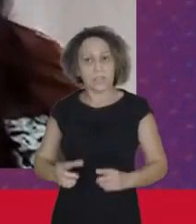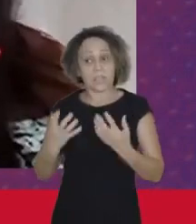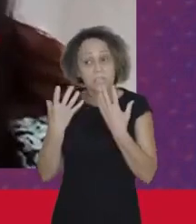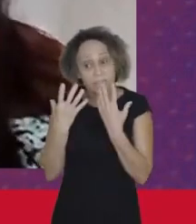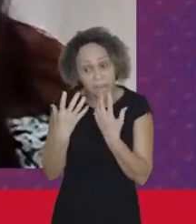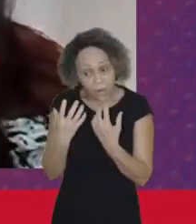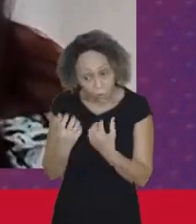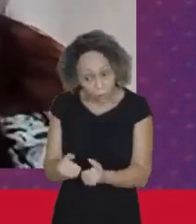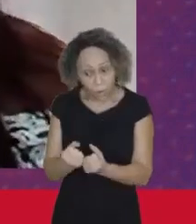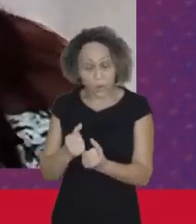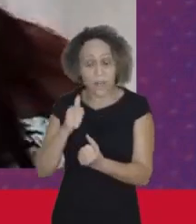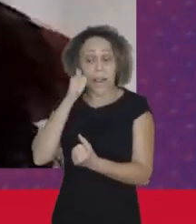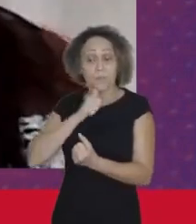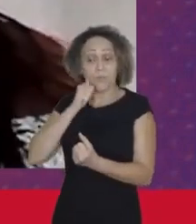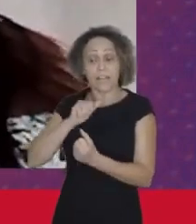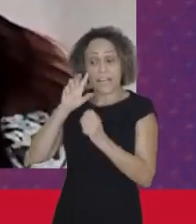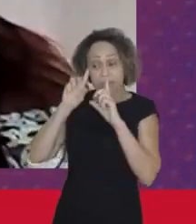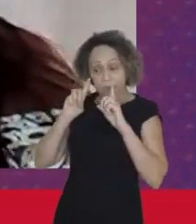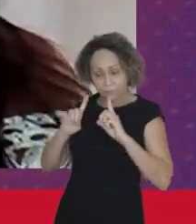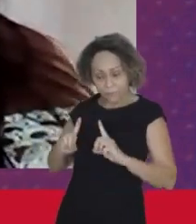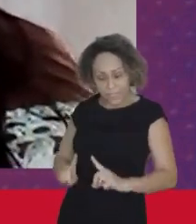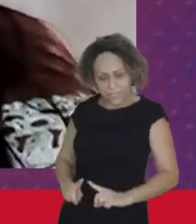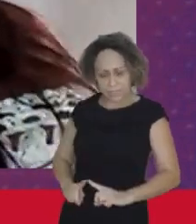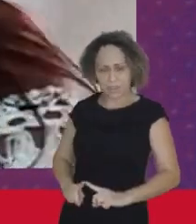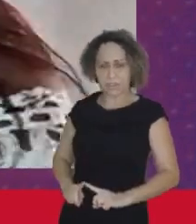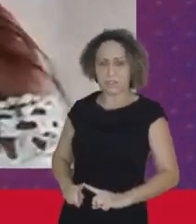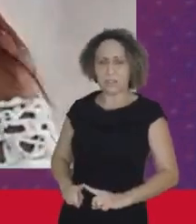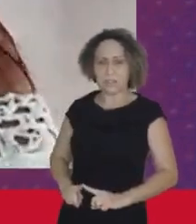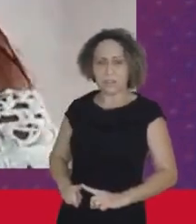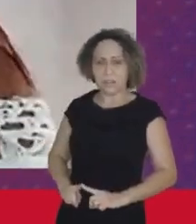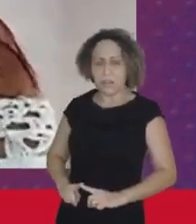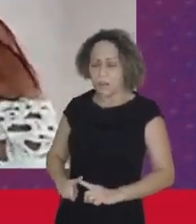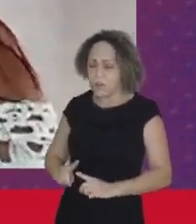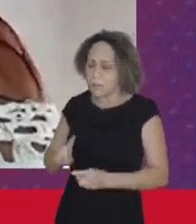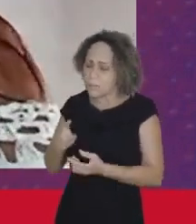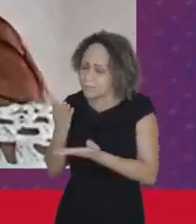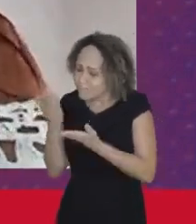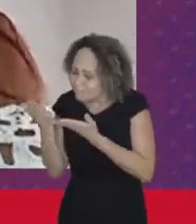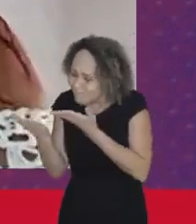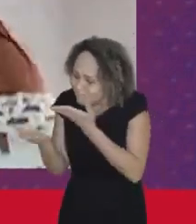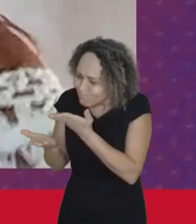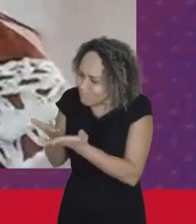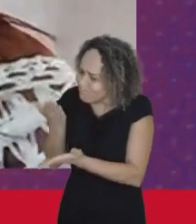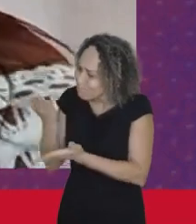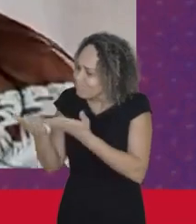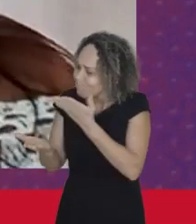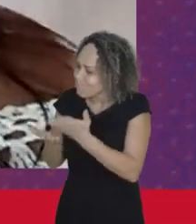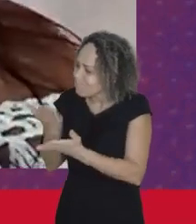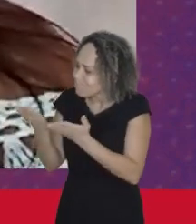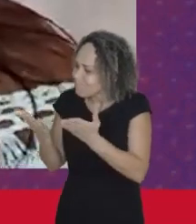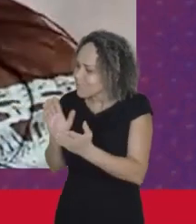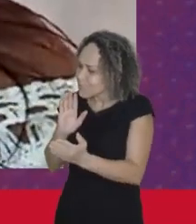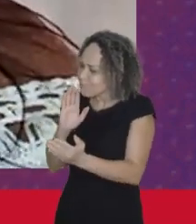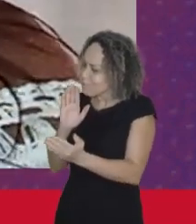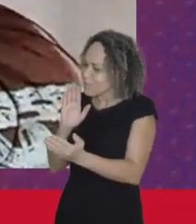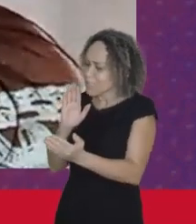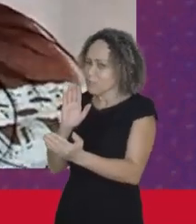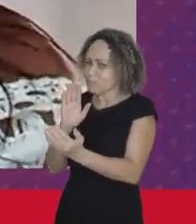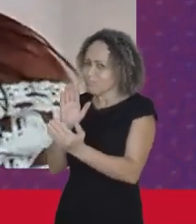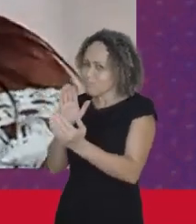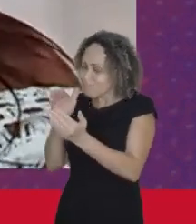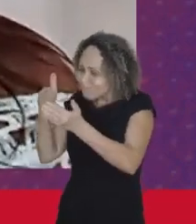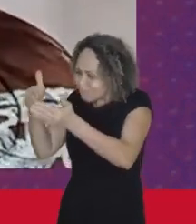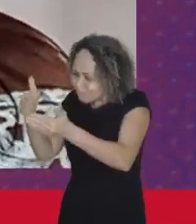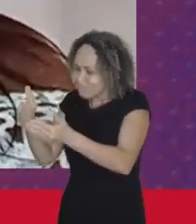condição de mulher com deficiência, né, para poder fazer com que ela tenha um atendimento de saúde. E aí é só um exemplo,